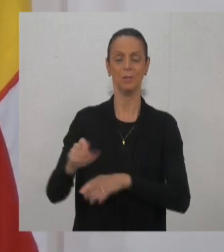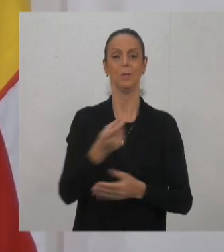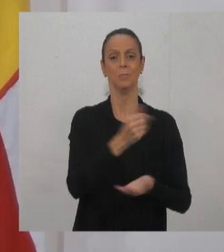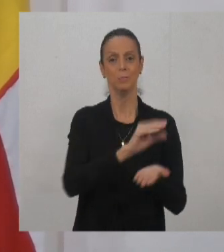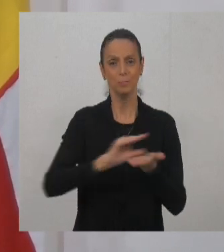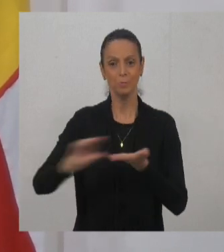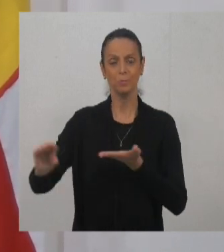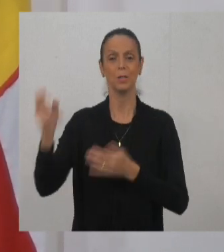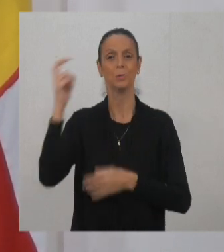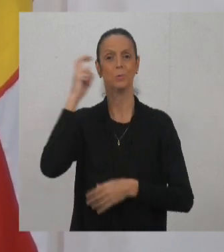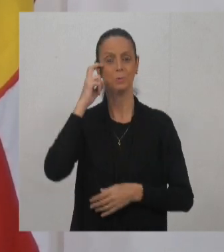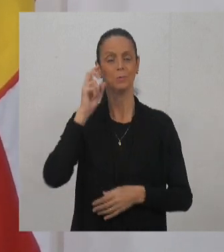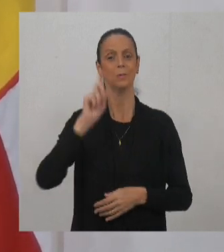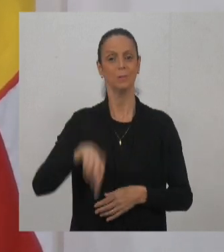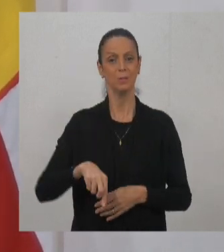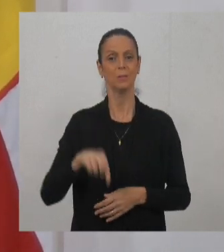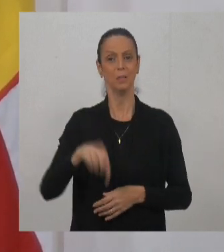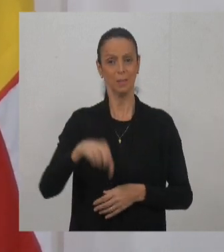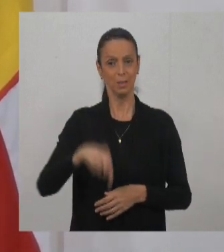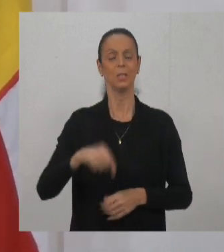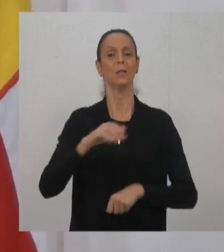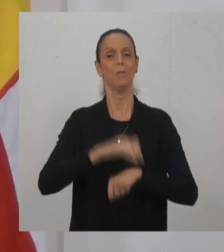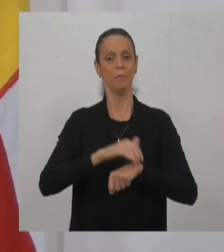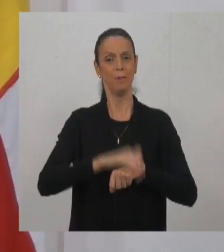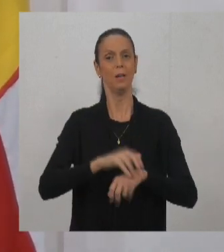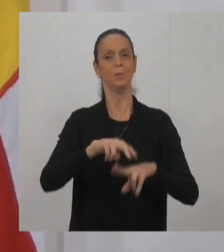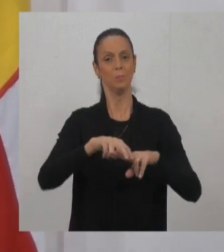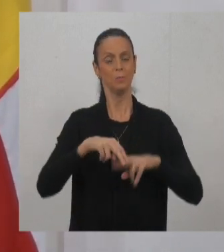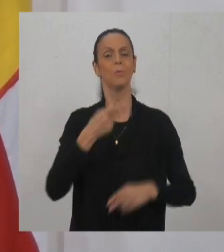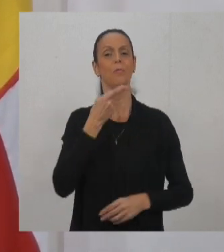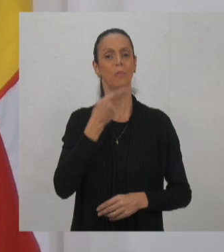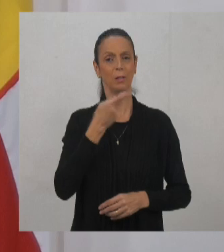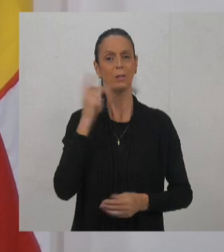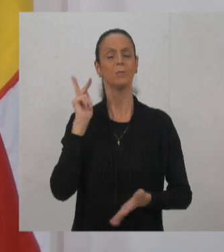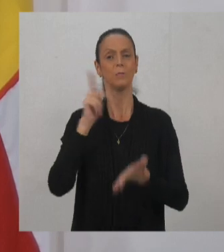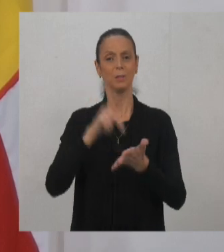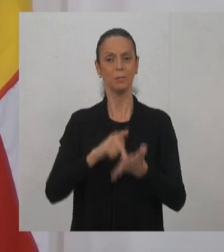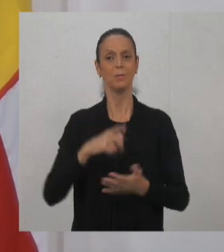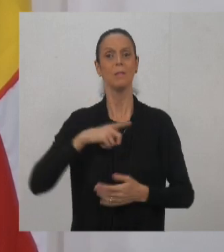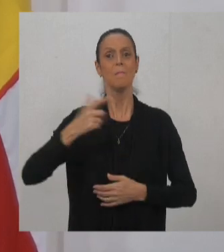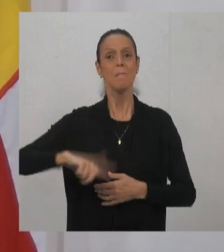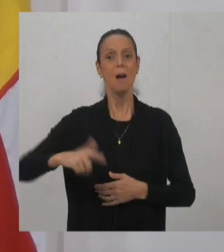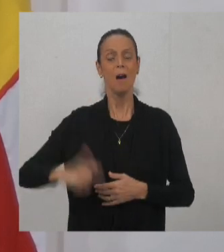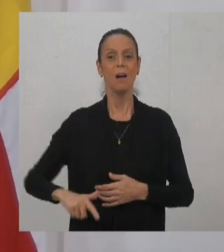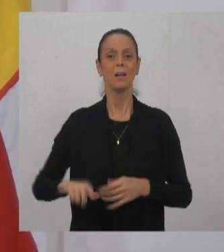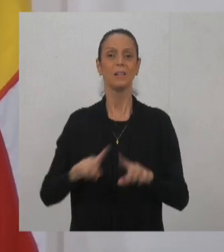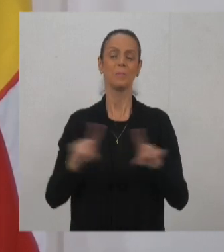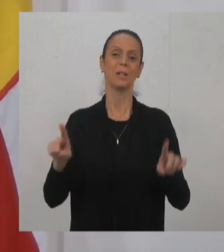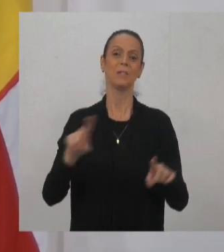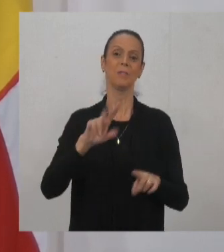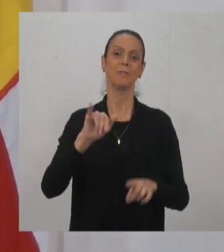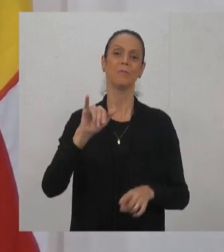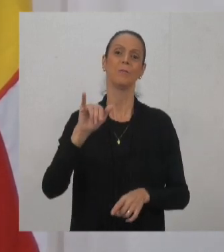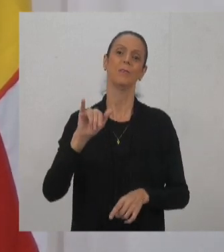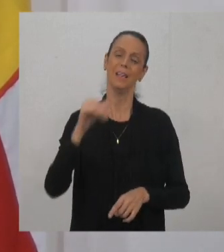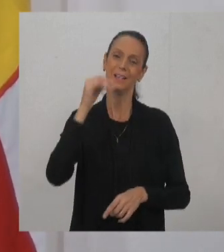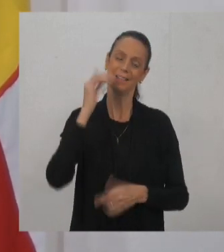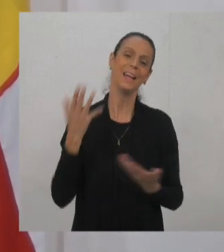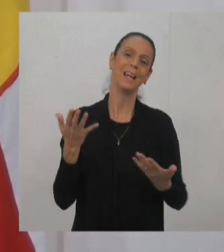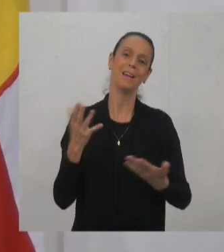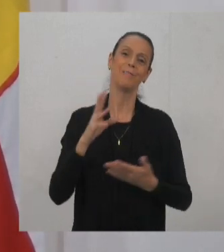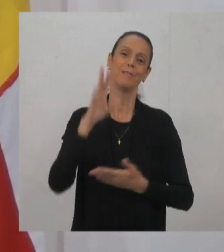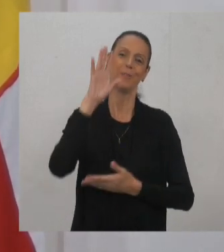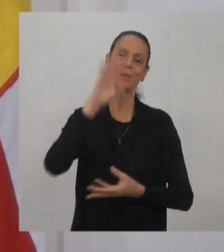cultura. Isso se faz aqui, por isso que eu estou citando. E tem mais aqui, mas eu vou poupar os senhores,